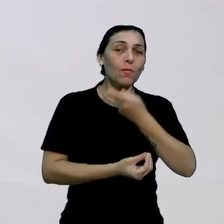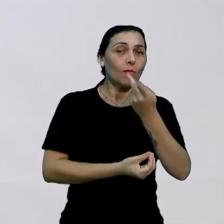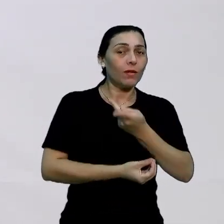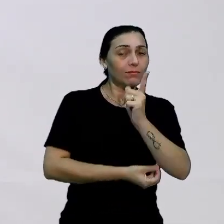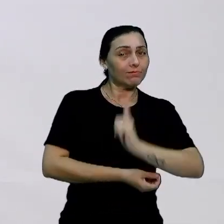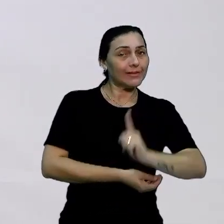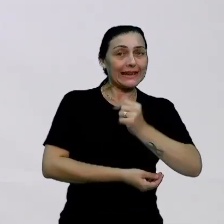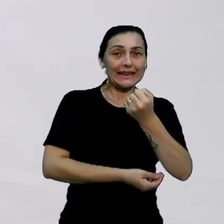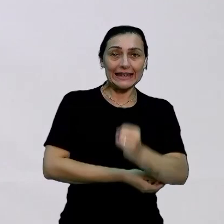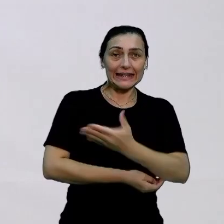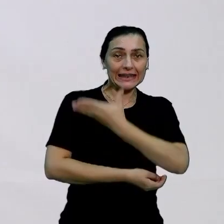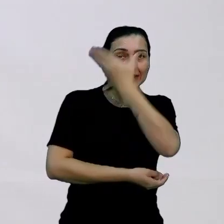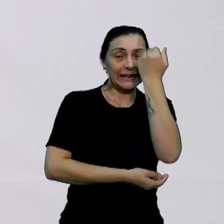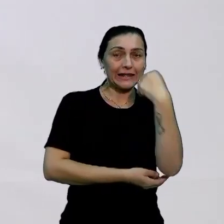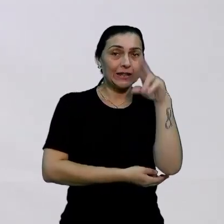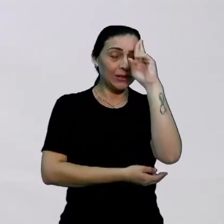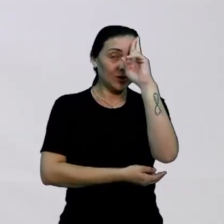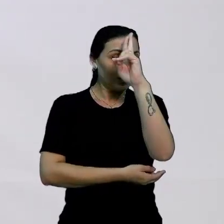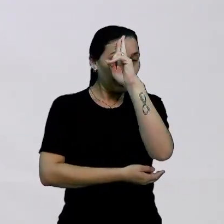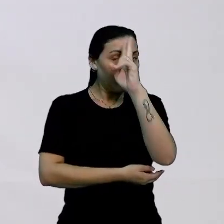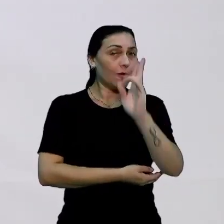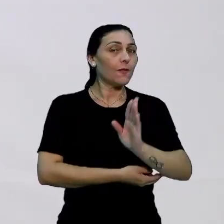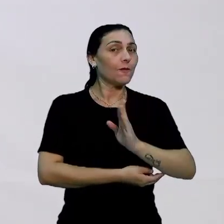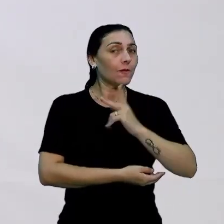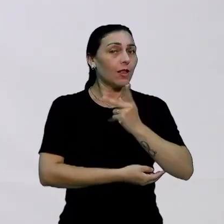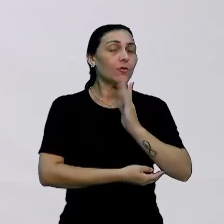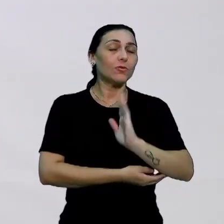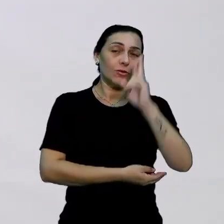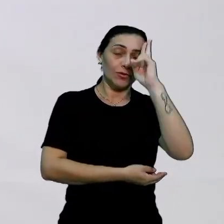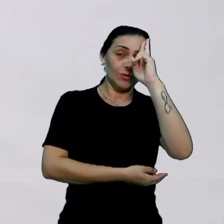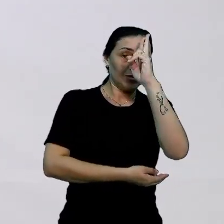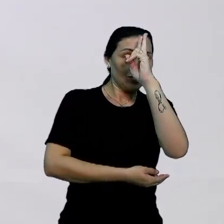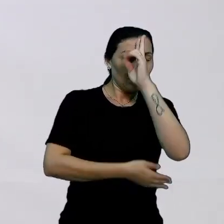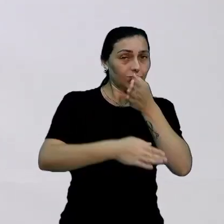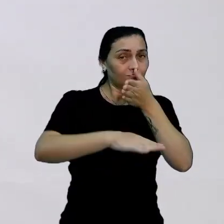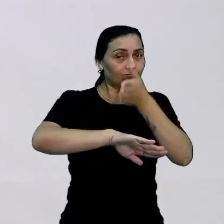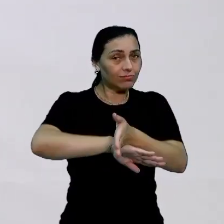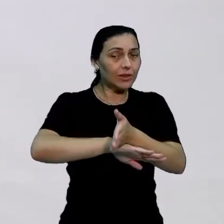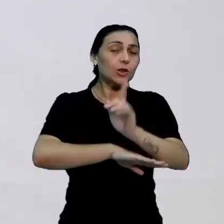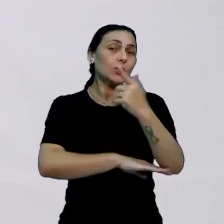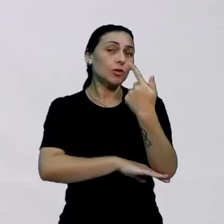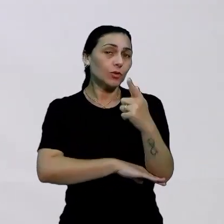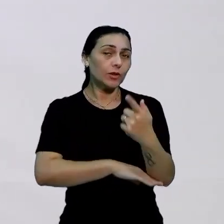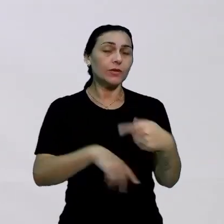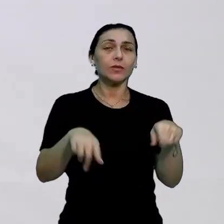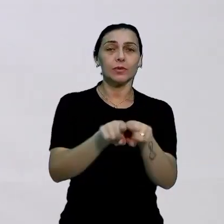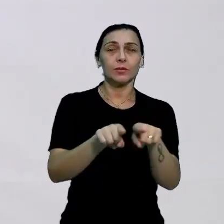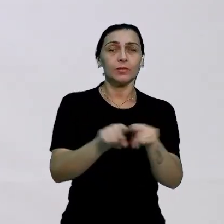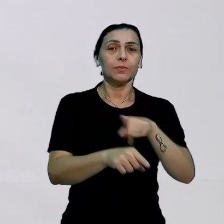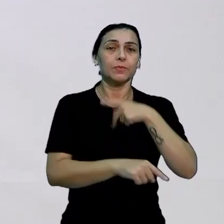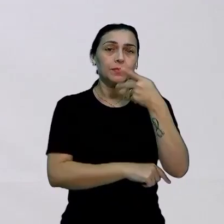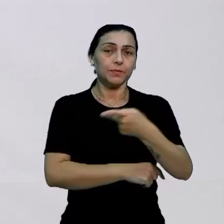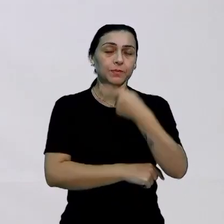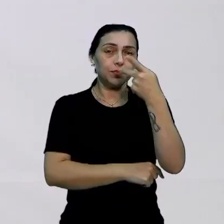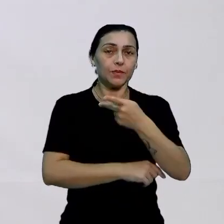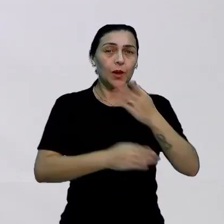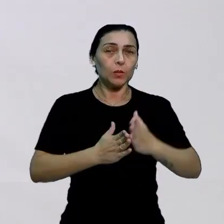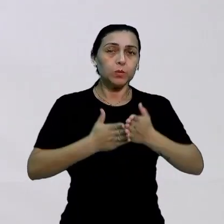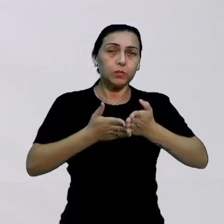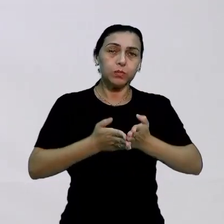literatura sem falar de história. E falando já de história e entrando um pouco na geografia, nós falamos das